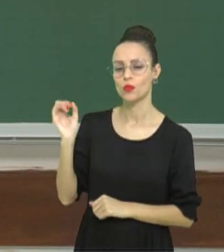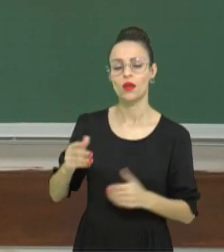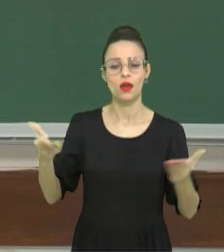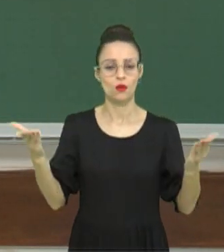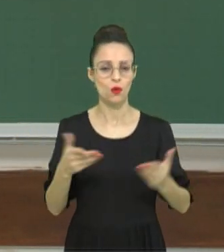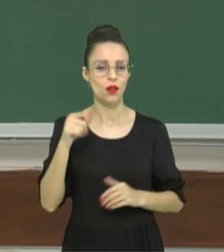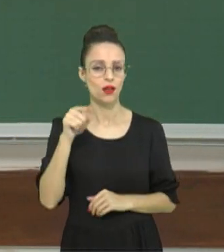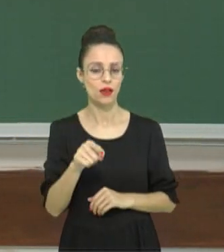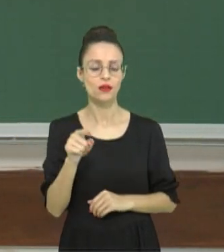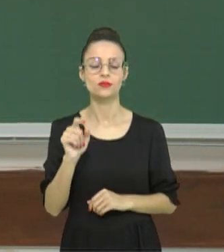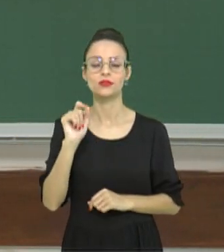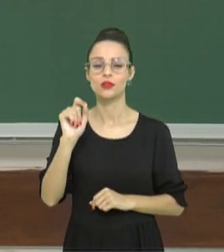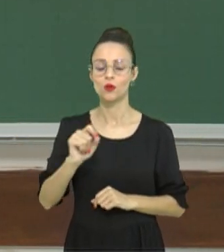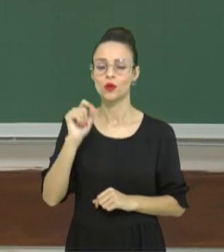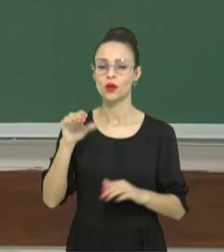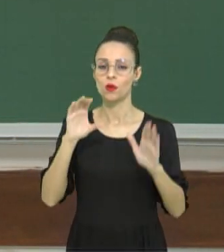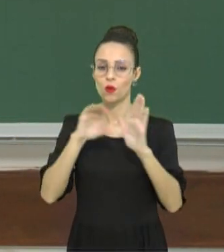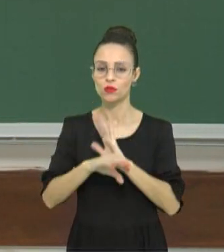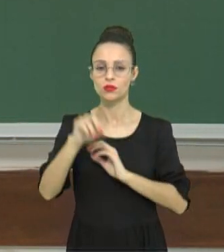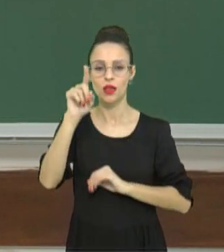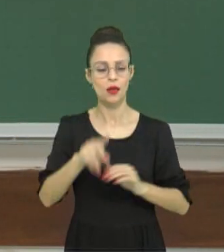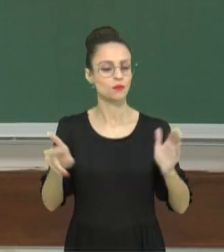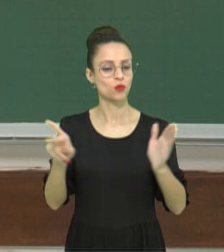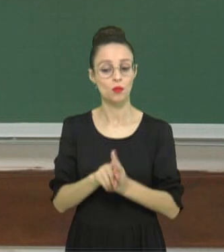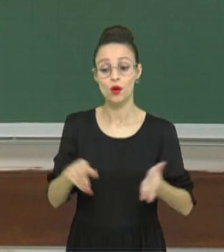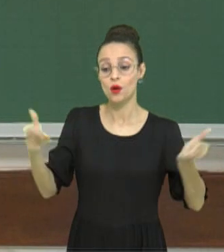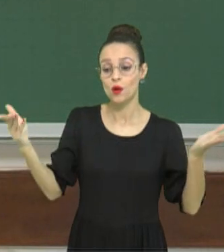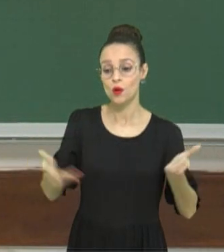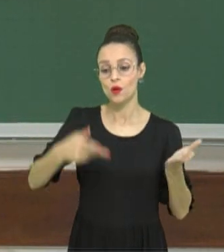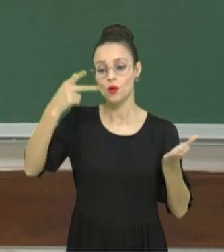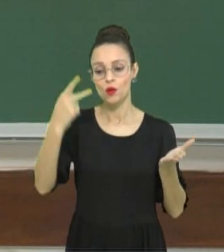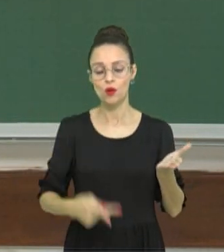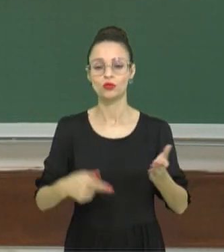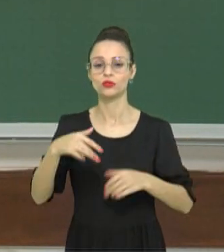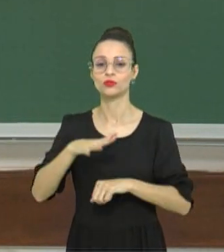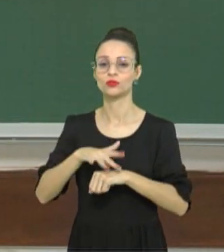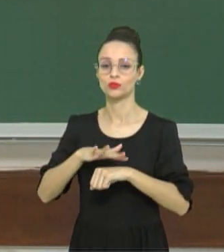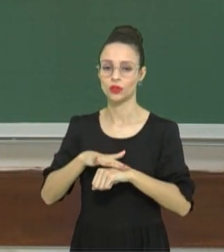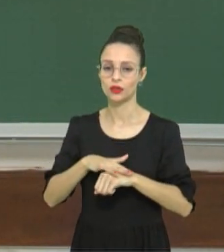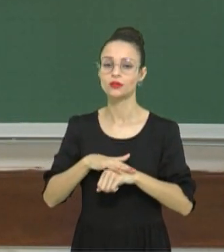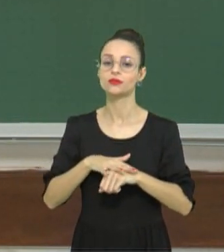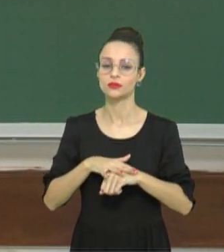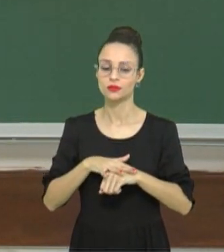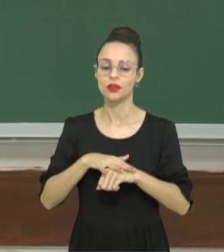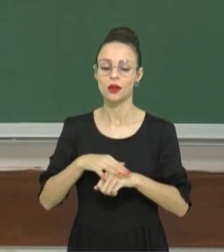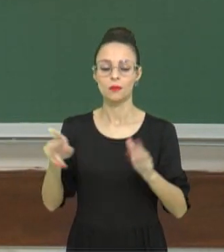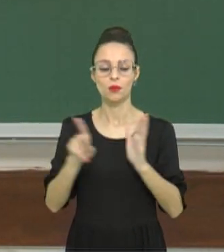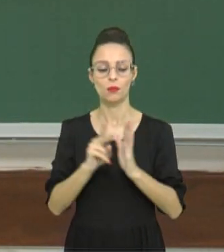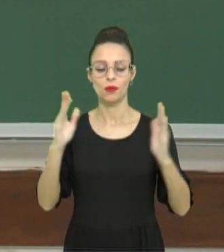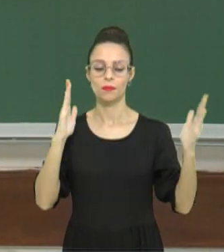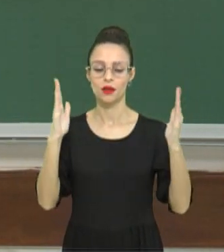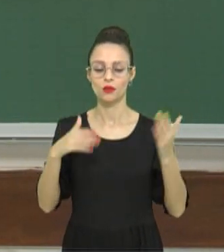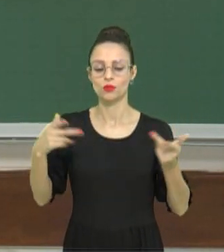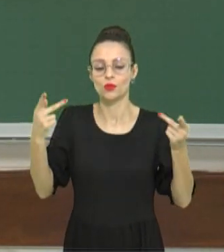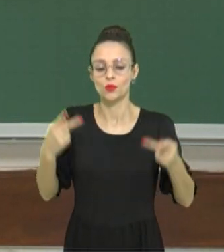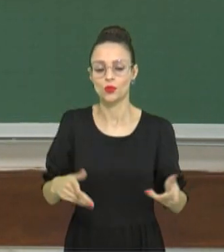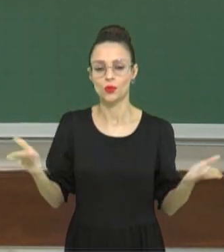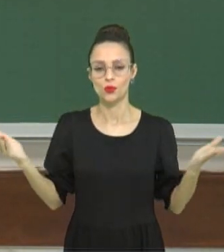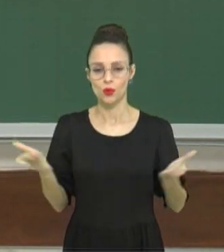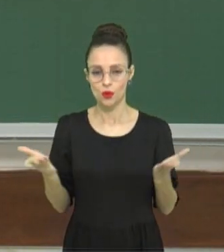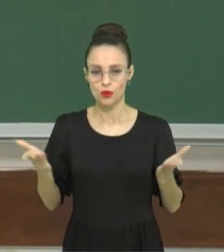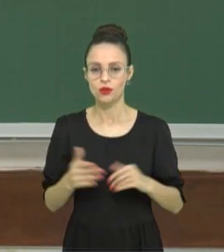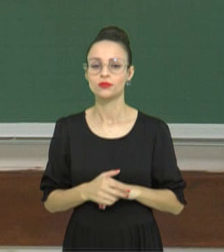como algo da modernidade, uma patologia do período da modernidade.